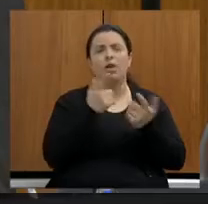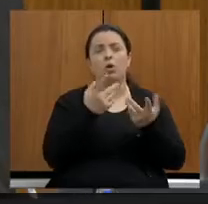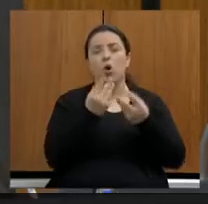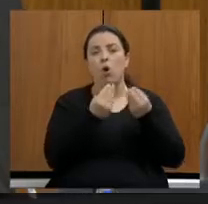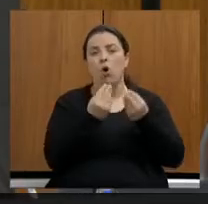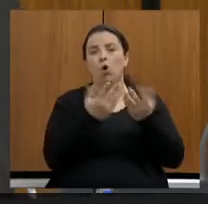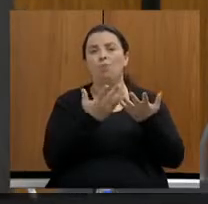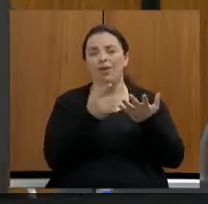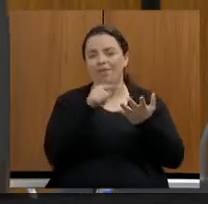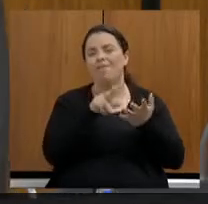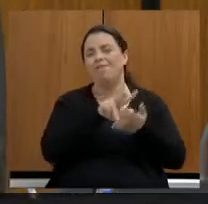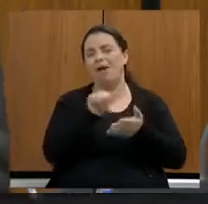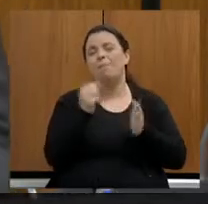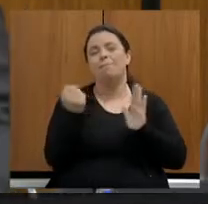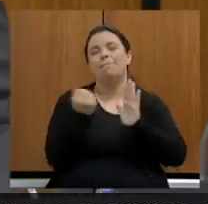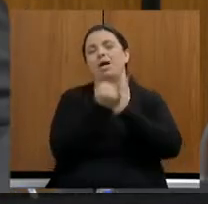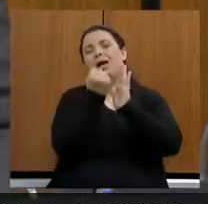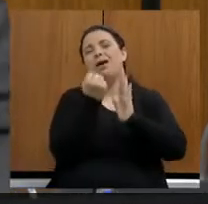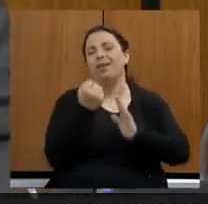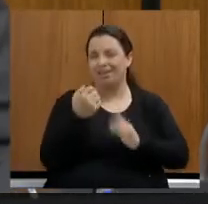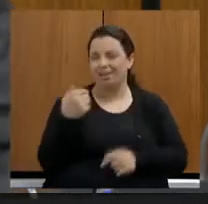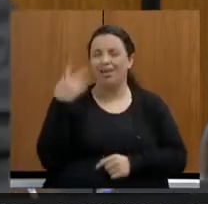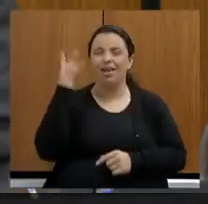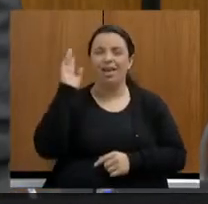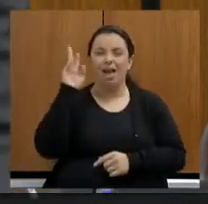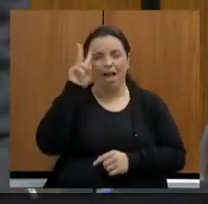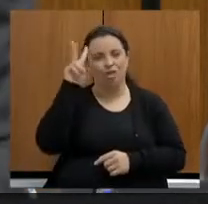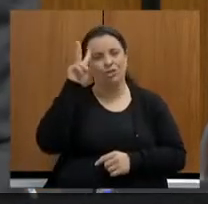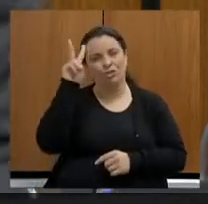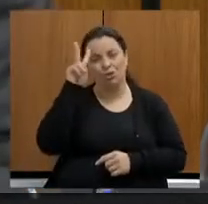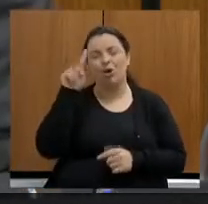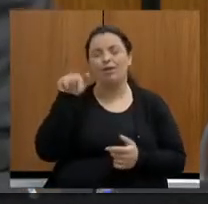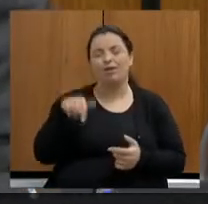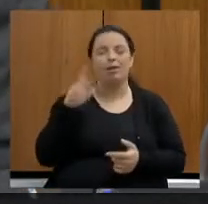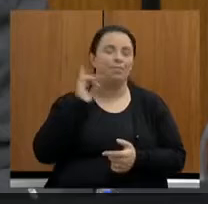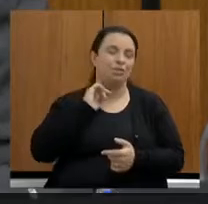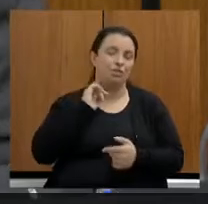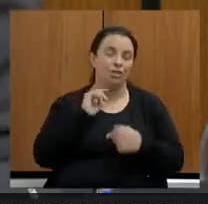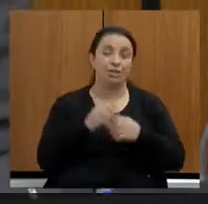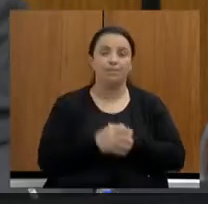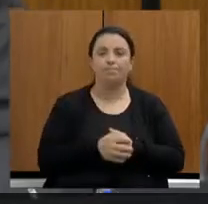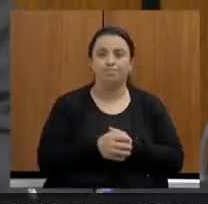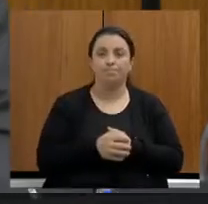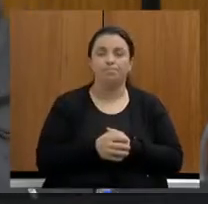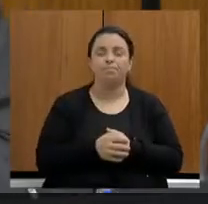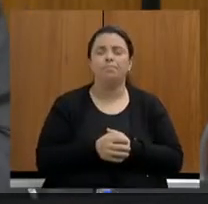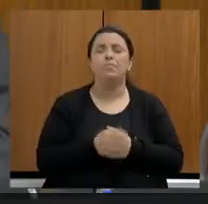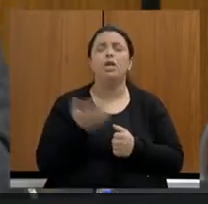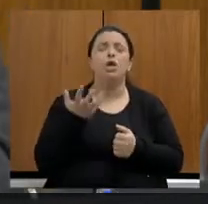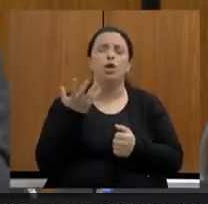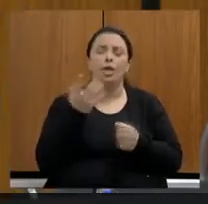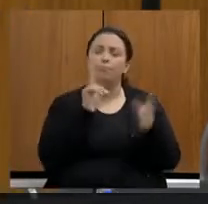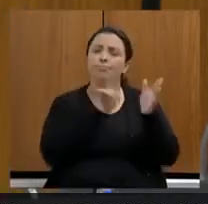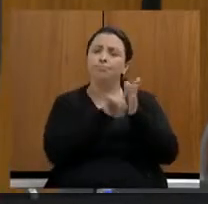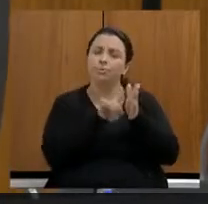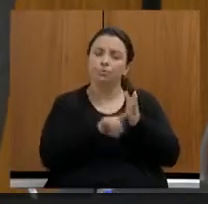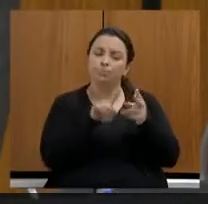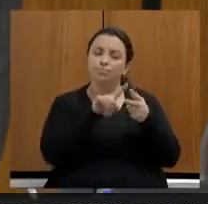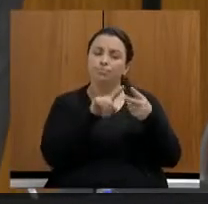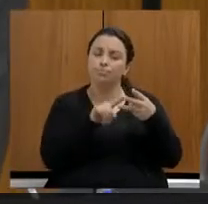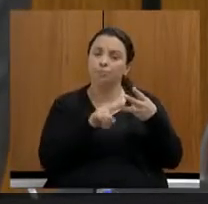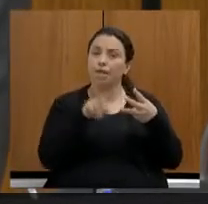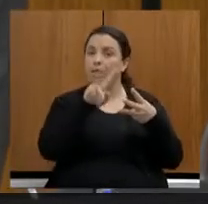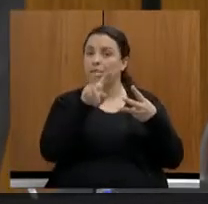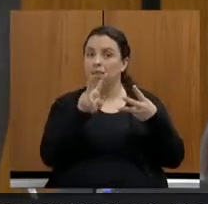marcado na nossa história eu queria comentar apenas três pontos rapidamente primeiro eu volto a insistir